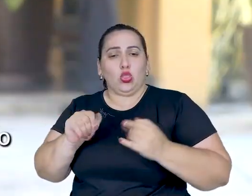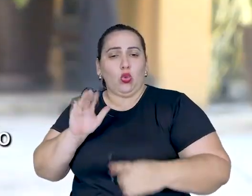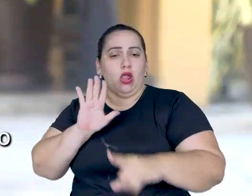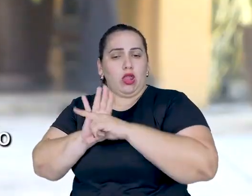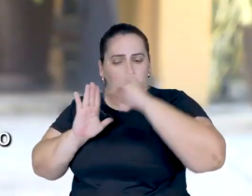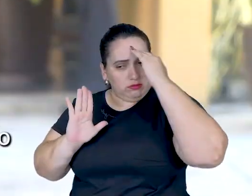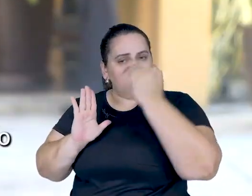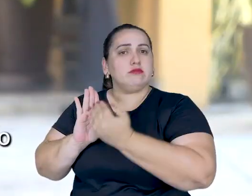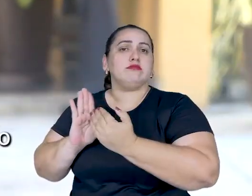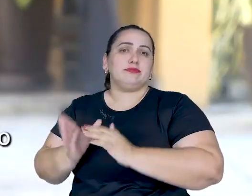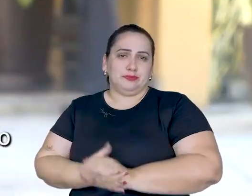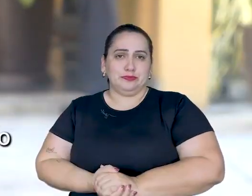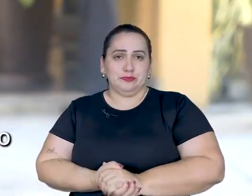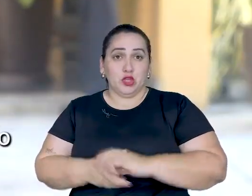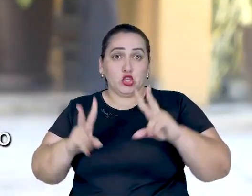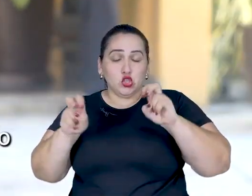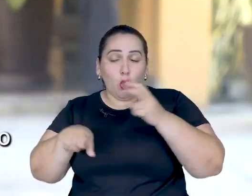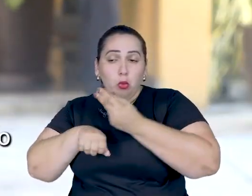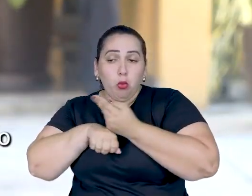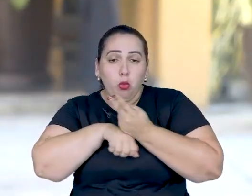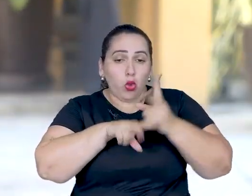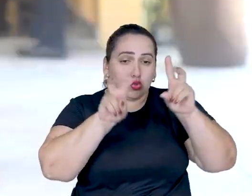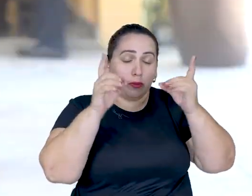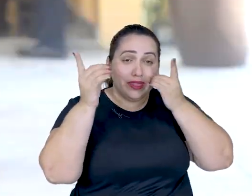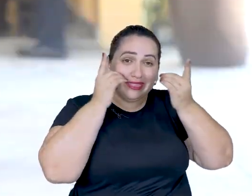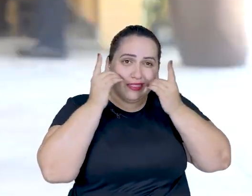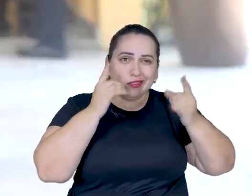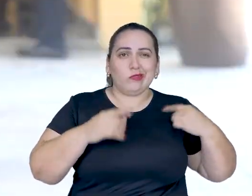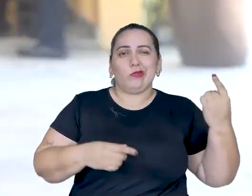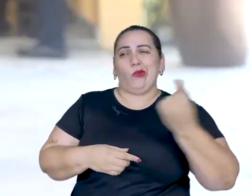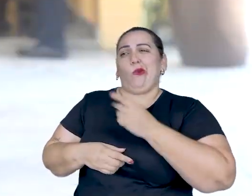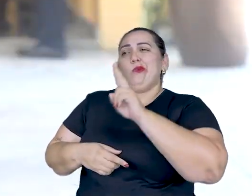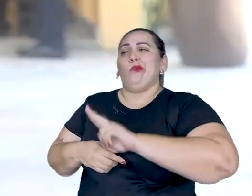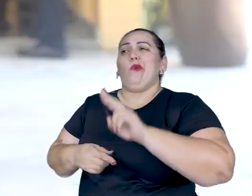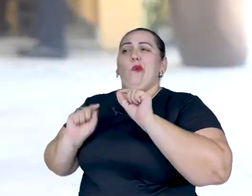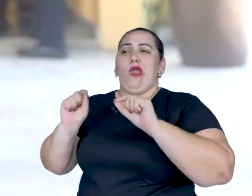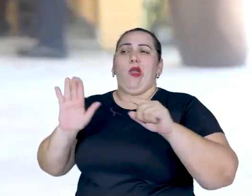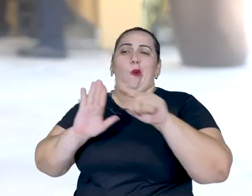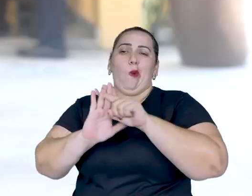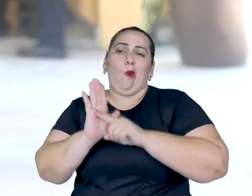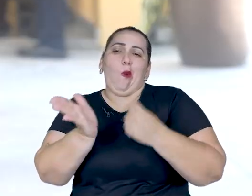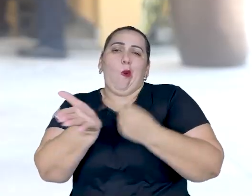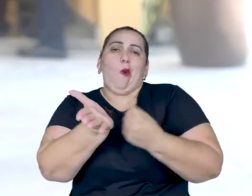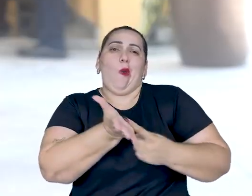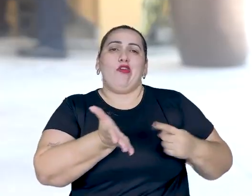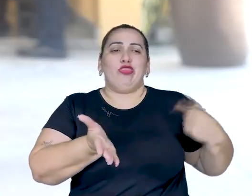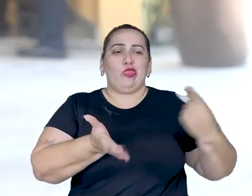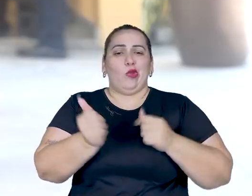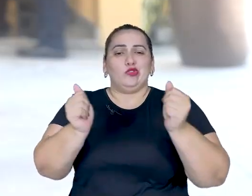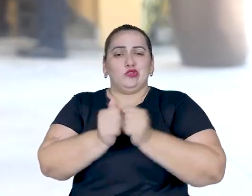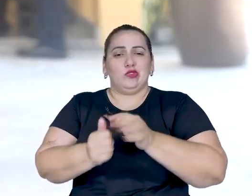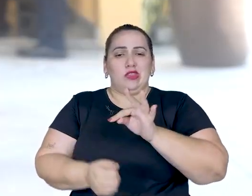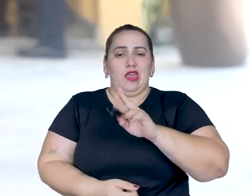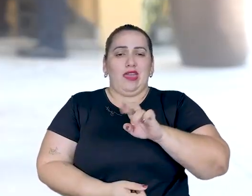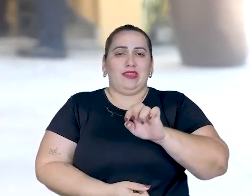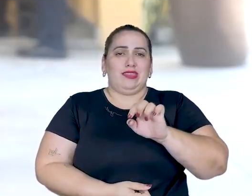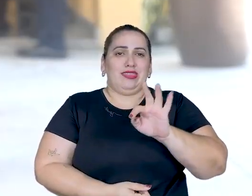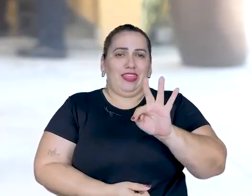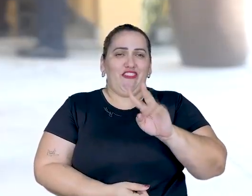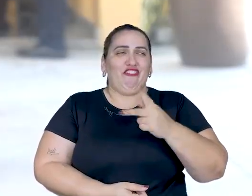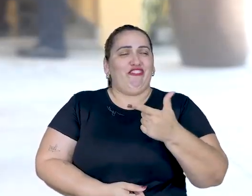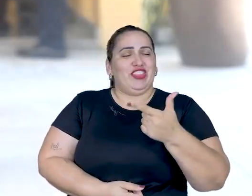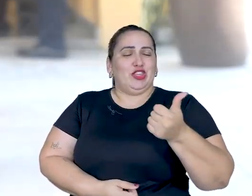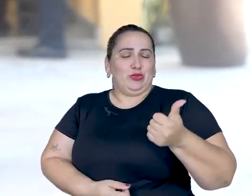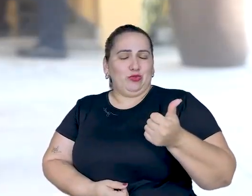compromisso e a aplicação do que é determinado por lei. Em relação ao mapeamento de dados, a gente está utilizando, pelo acordo que a gente fez junto